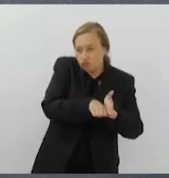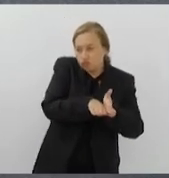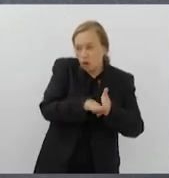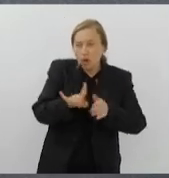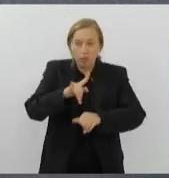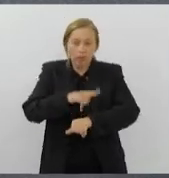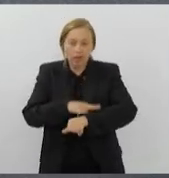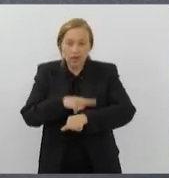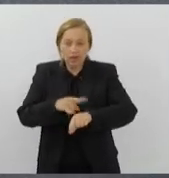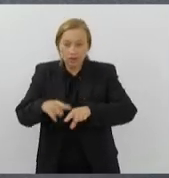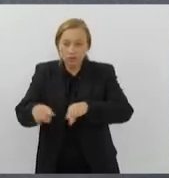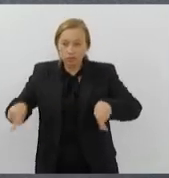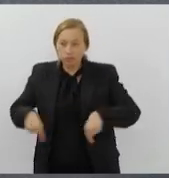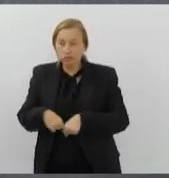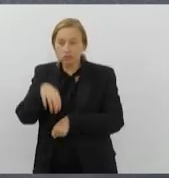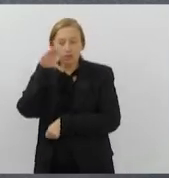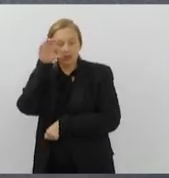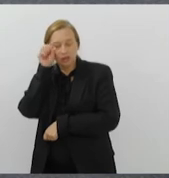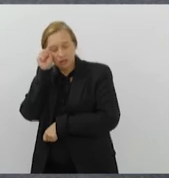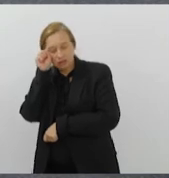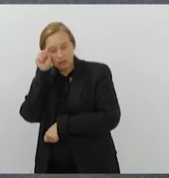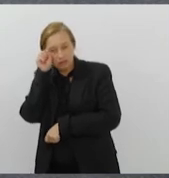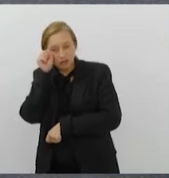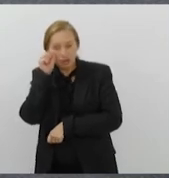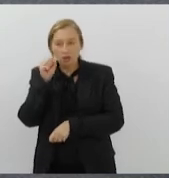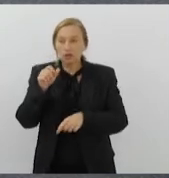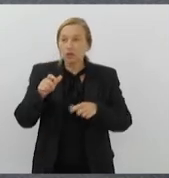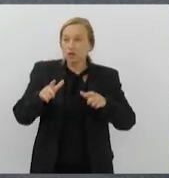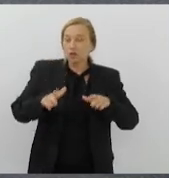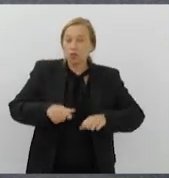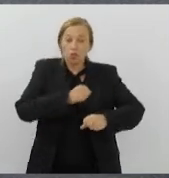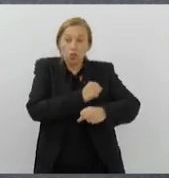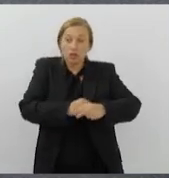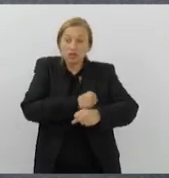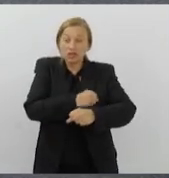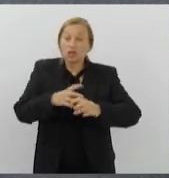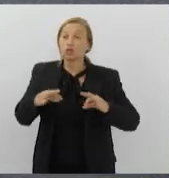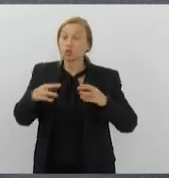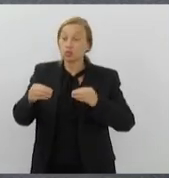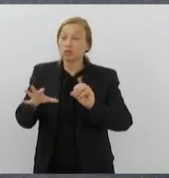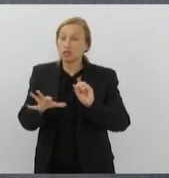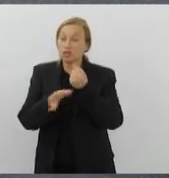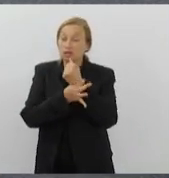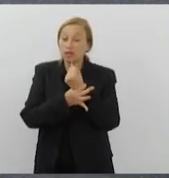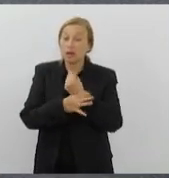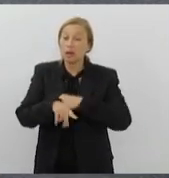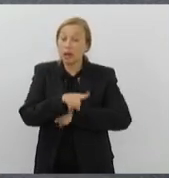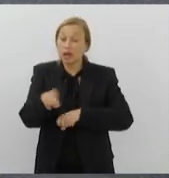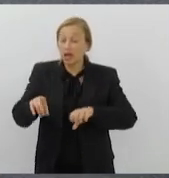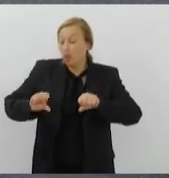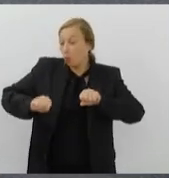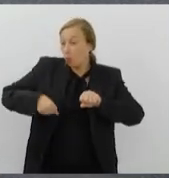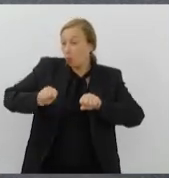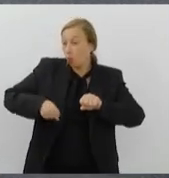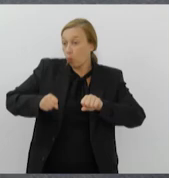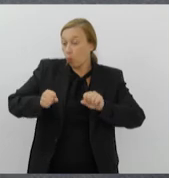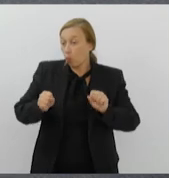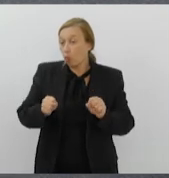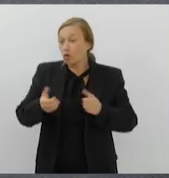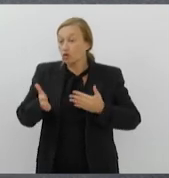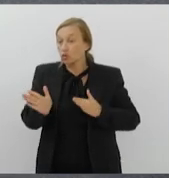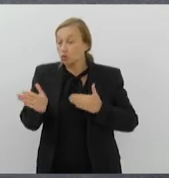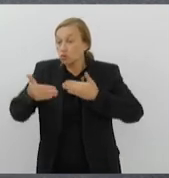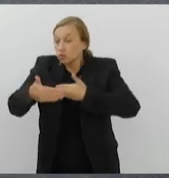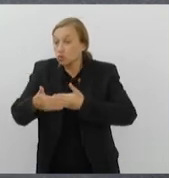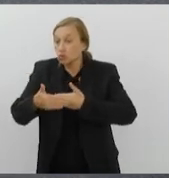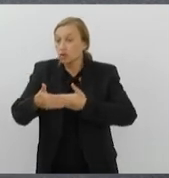descanso equipada, copa, toda a segurança necessária para aqueles motoboys, para aqueles entregadores que não